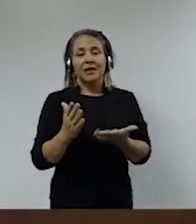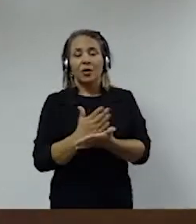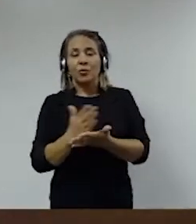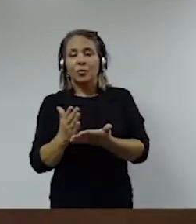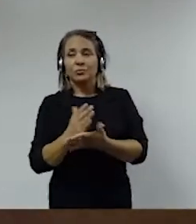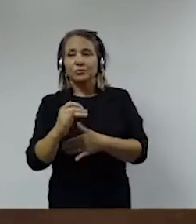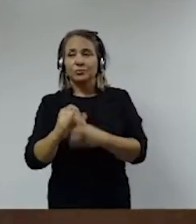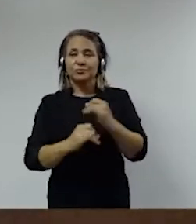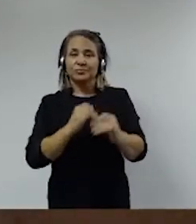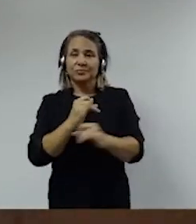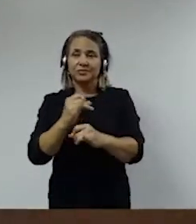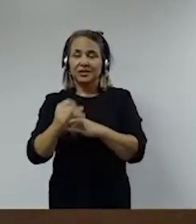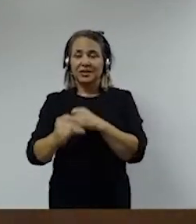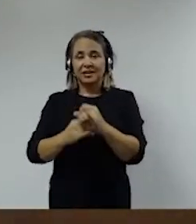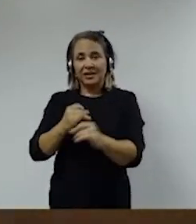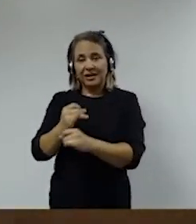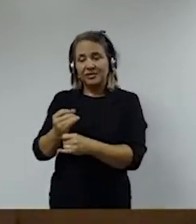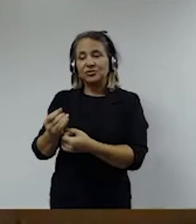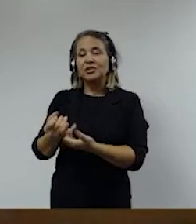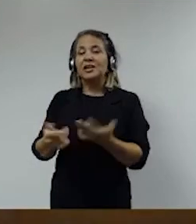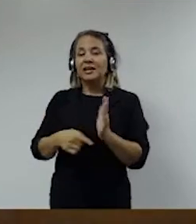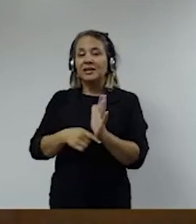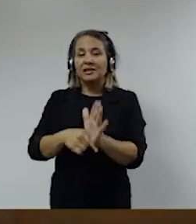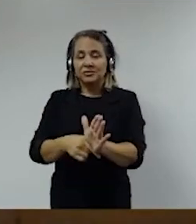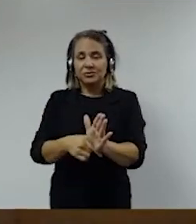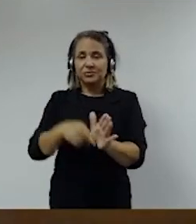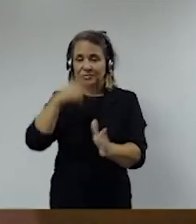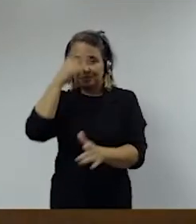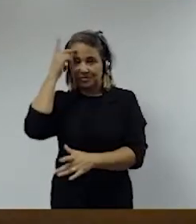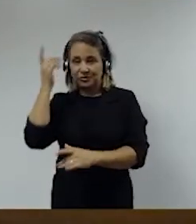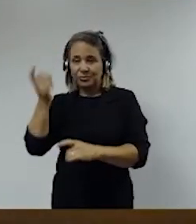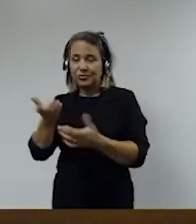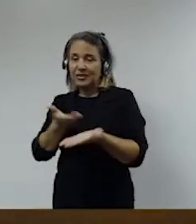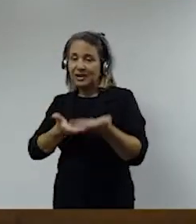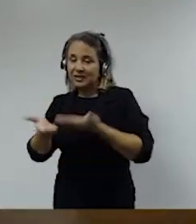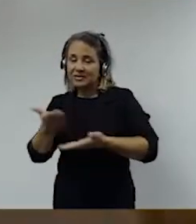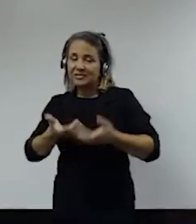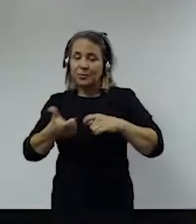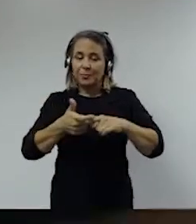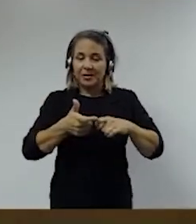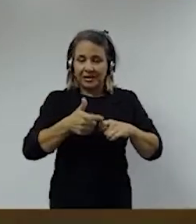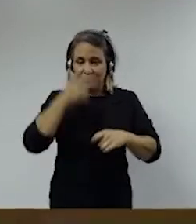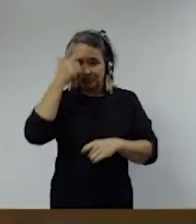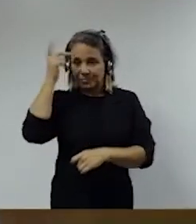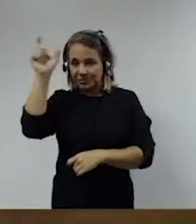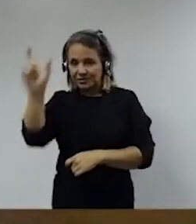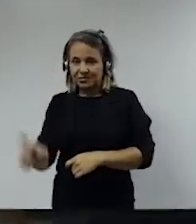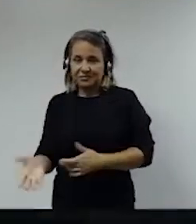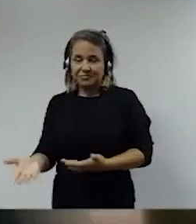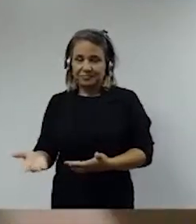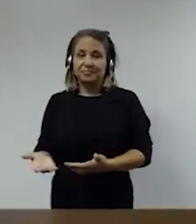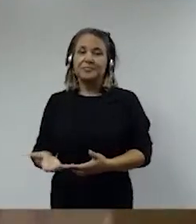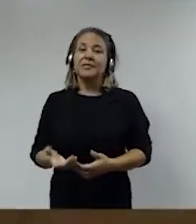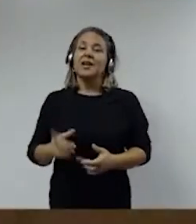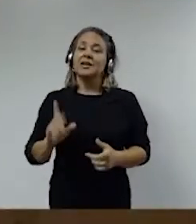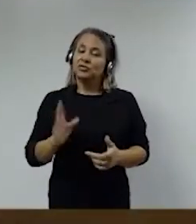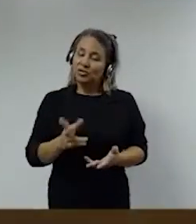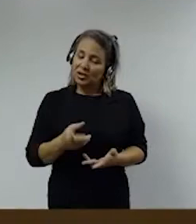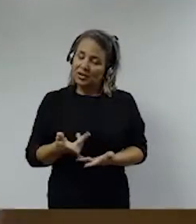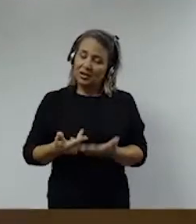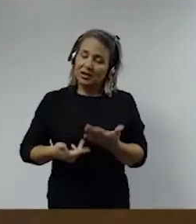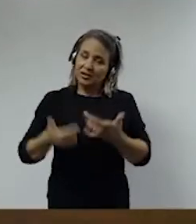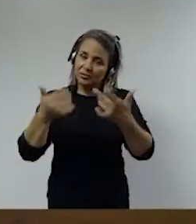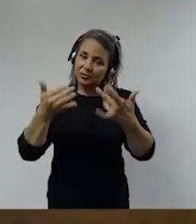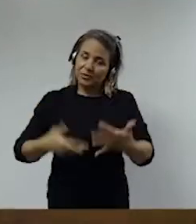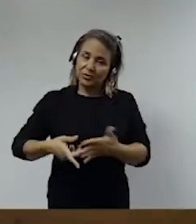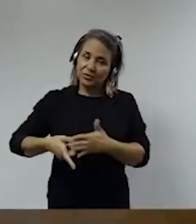vem impactar bastante na relação médico-paciente. Mas o que eu gostaria de tratar com vocês aqui, já que já foi mencionado o